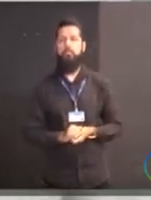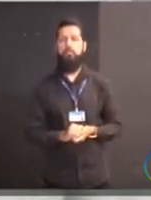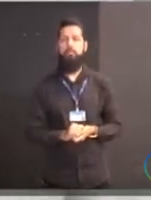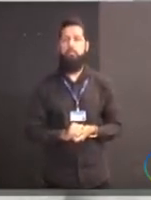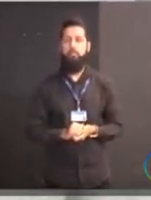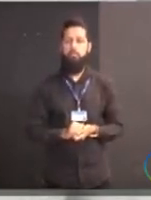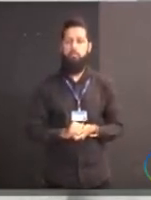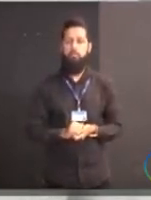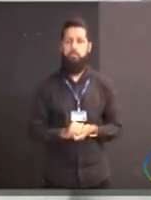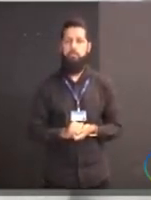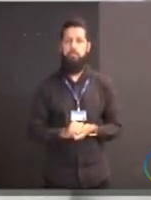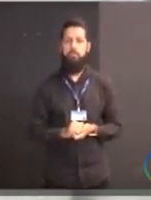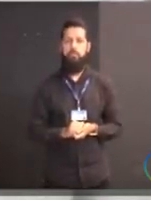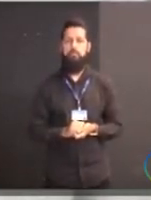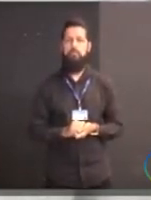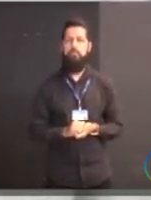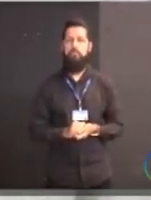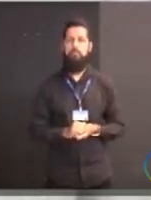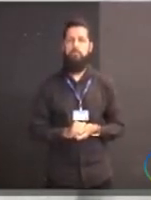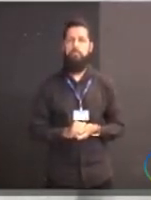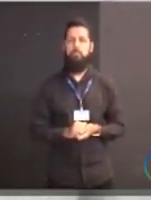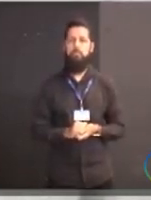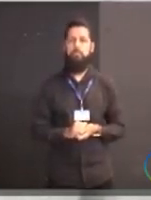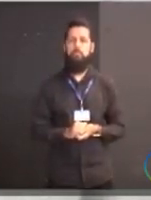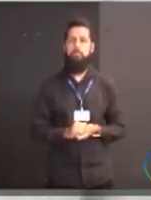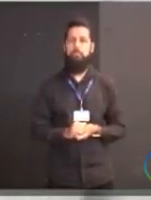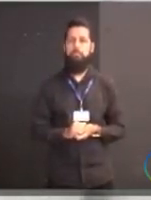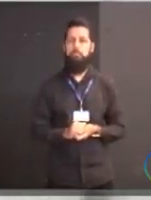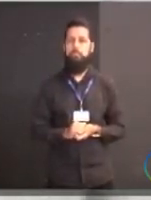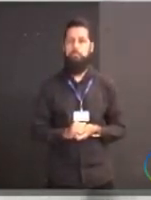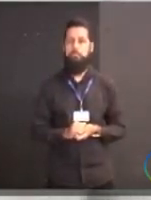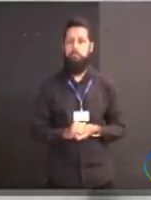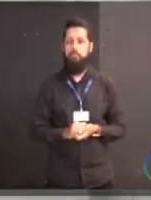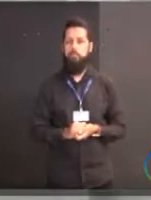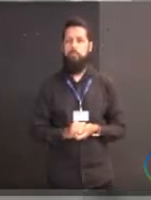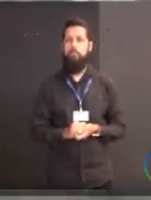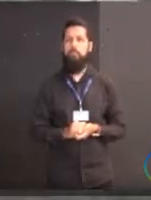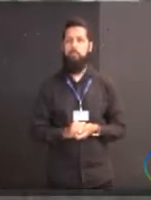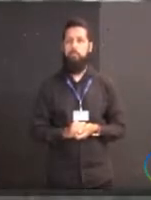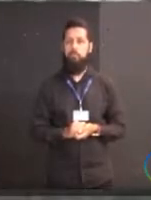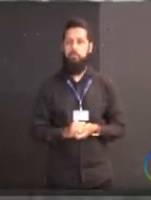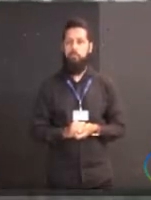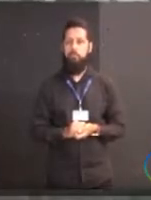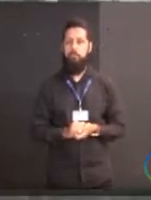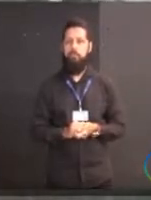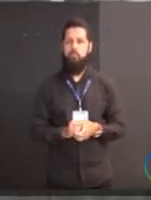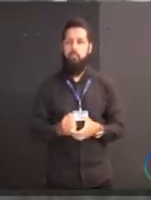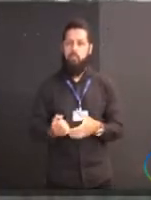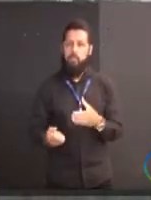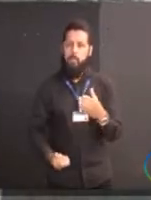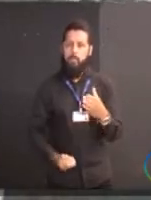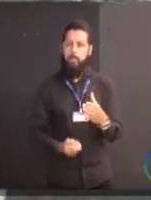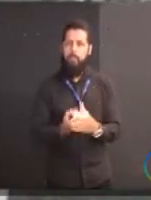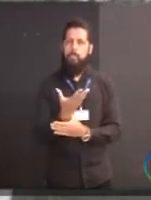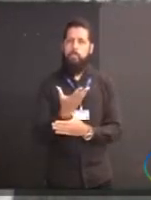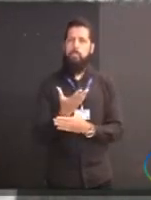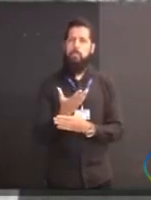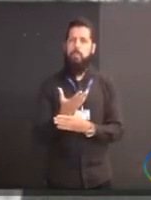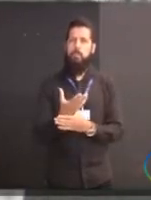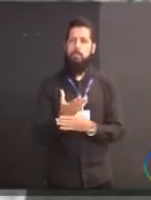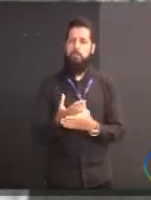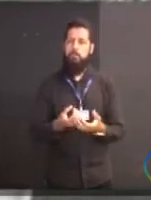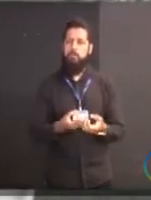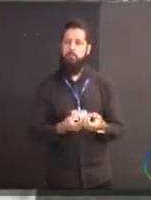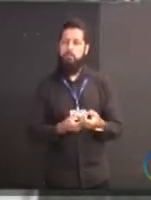pertinentes à poluição de ambiente, de ar, de águas, etc. E está criando, aos meus olhos